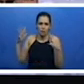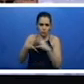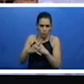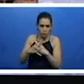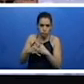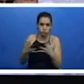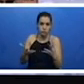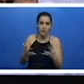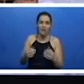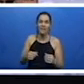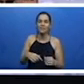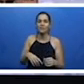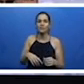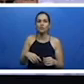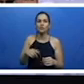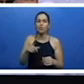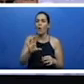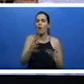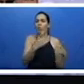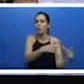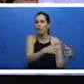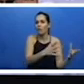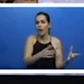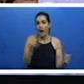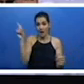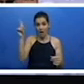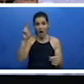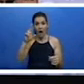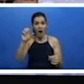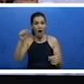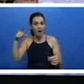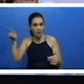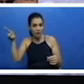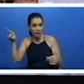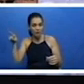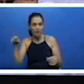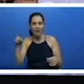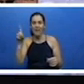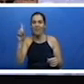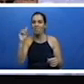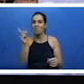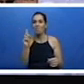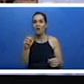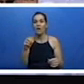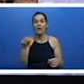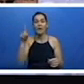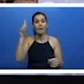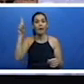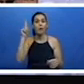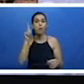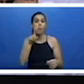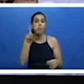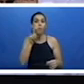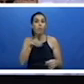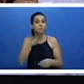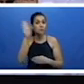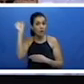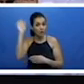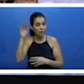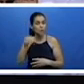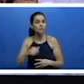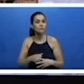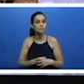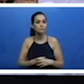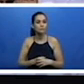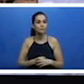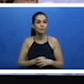naquele ambiente. Por exemplo, essa rã, a rã touro. É uma rã norte-americana, dos Estados Unidos, utilizada como